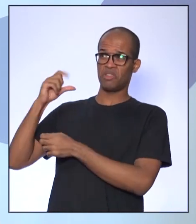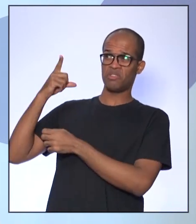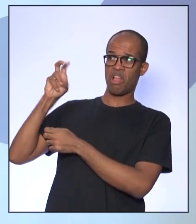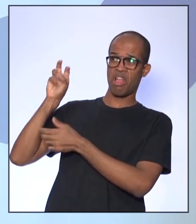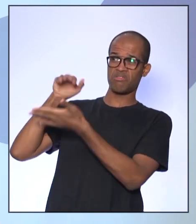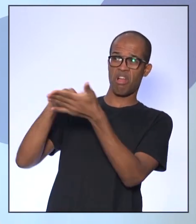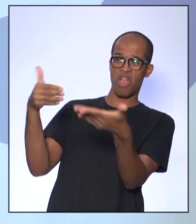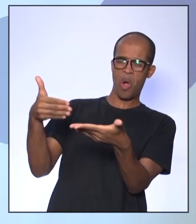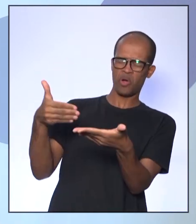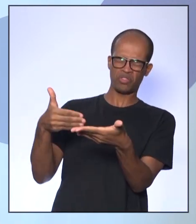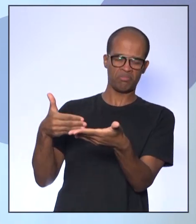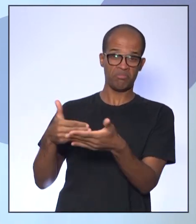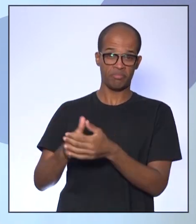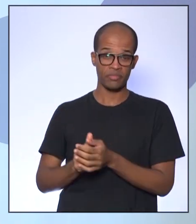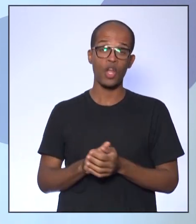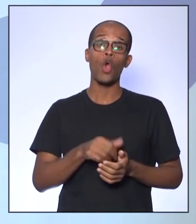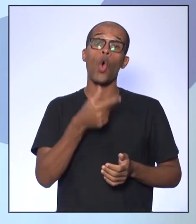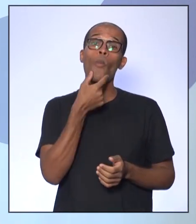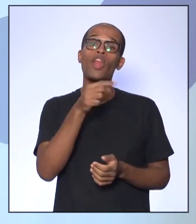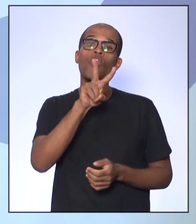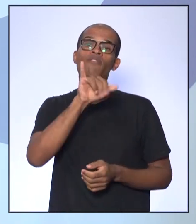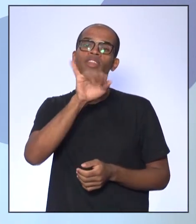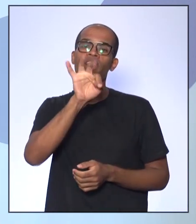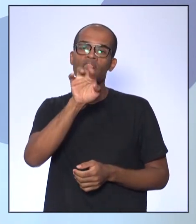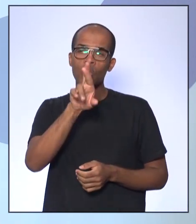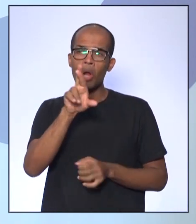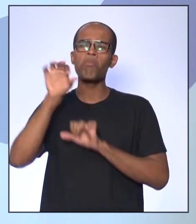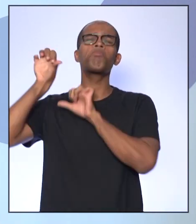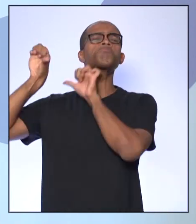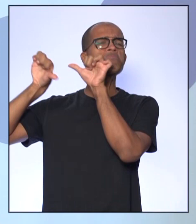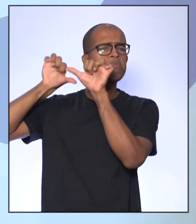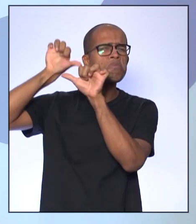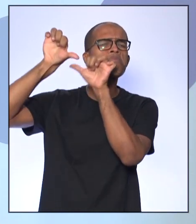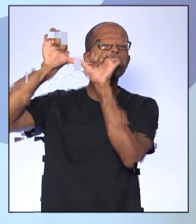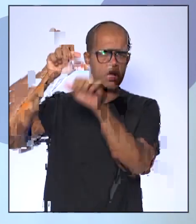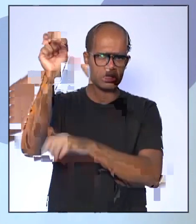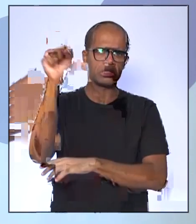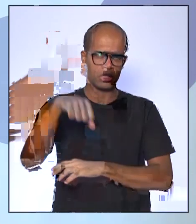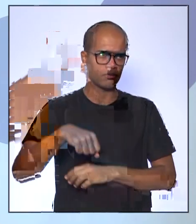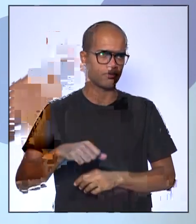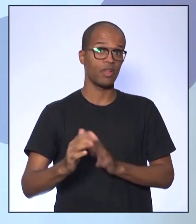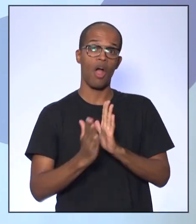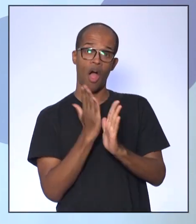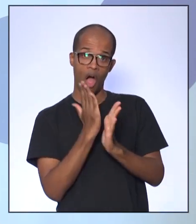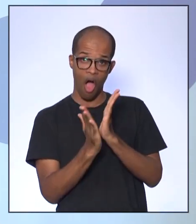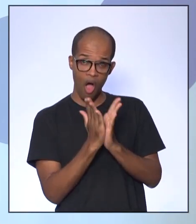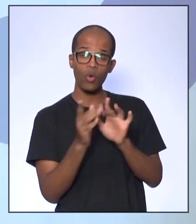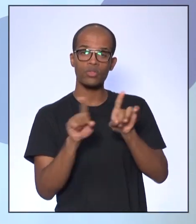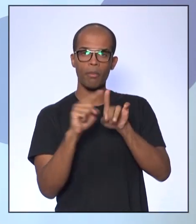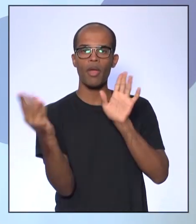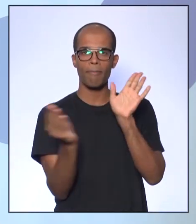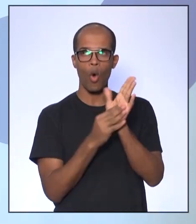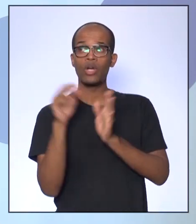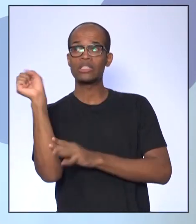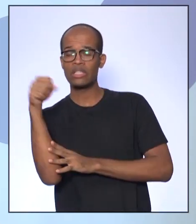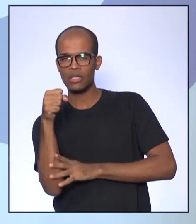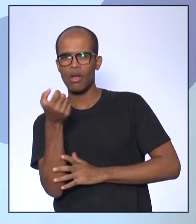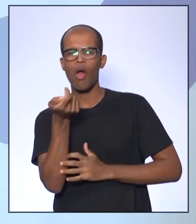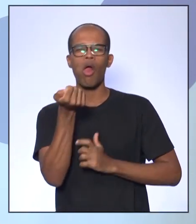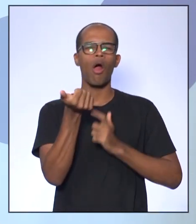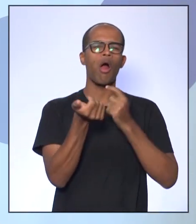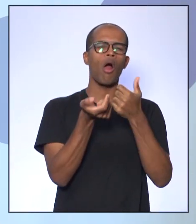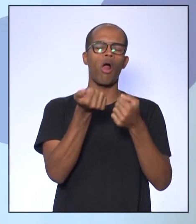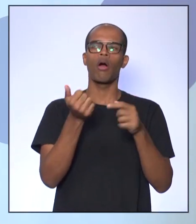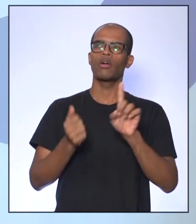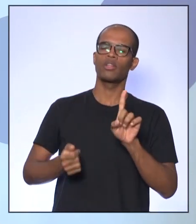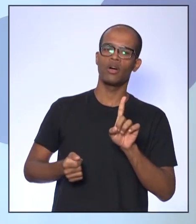hoje. O Vitor colocou, mudou muito, sim. E alguns estudantes disseram que sim, e alguns poucos ainda pontuaram